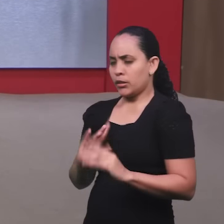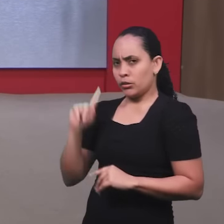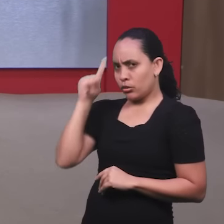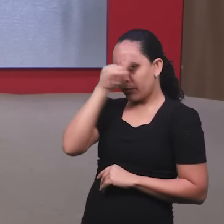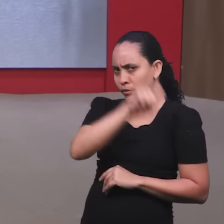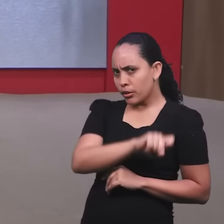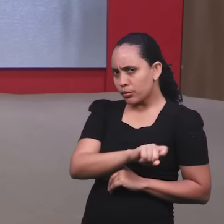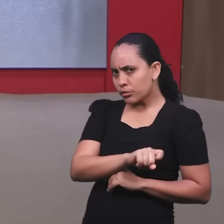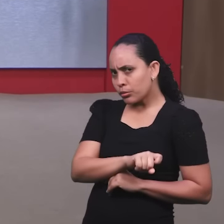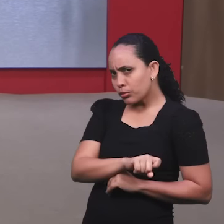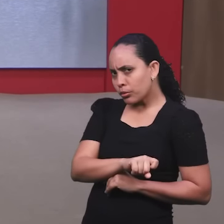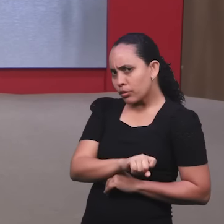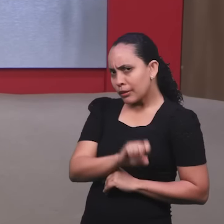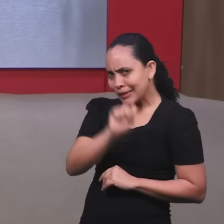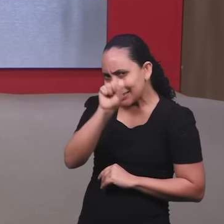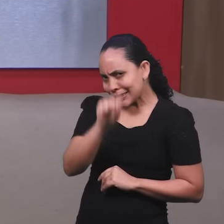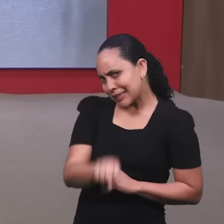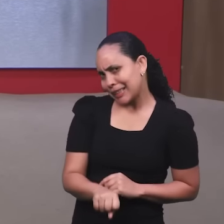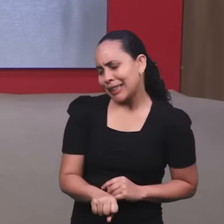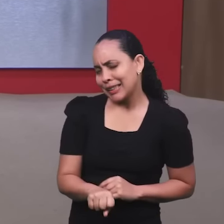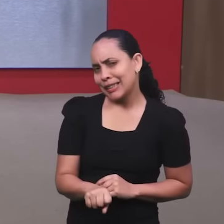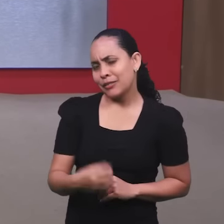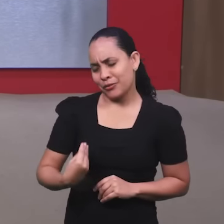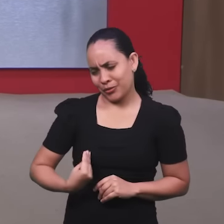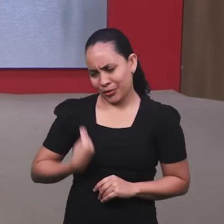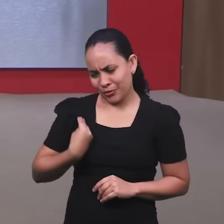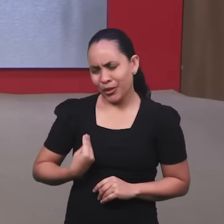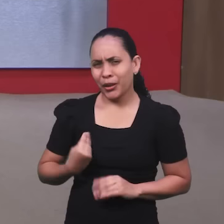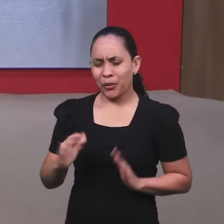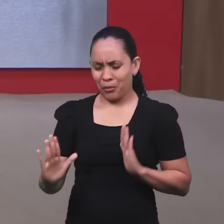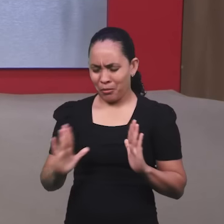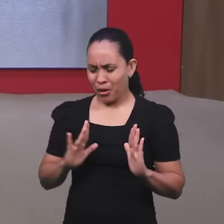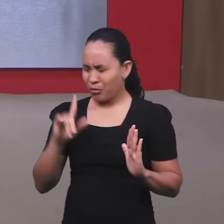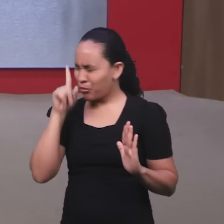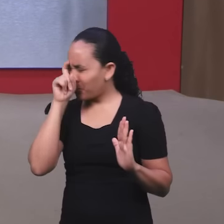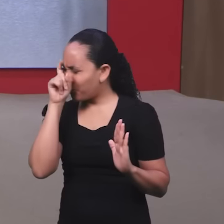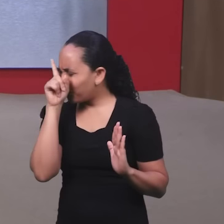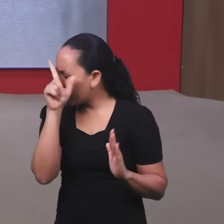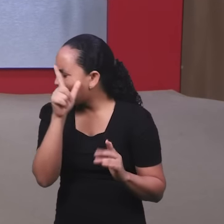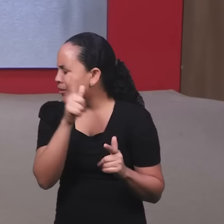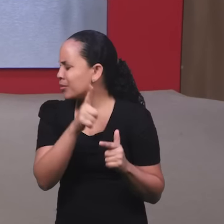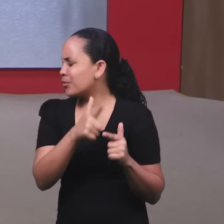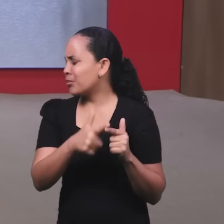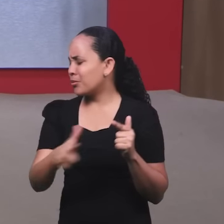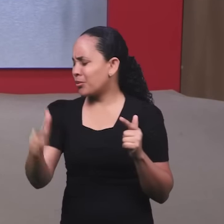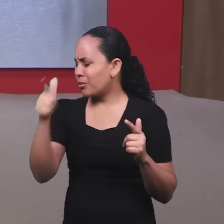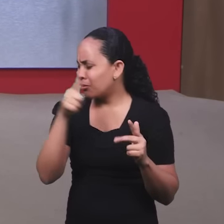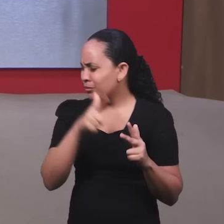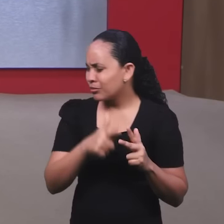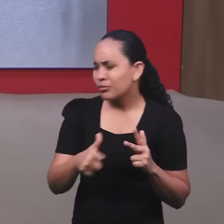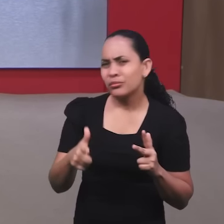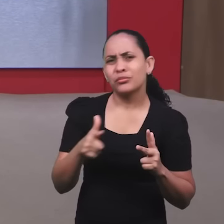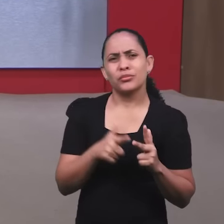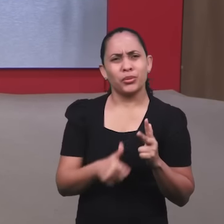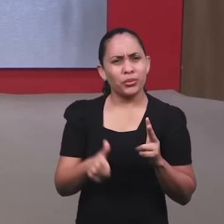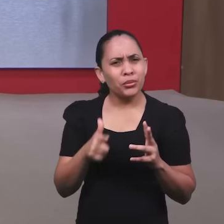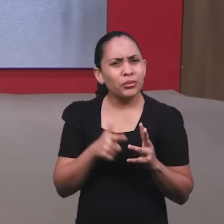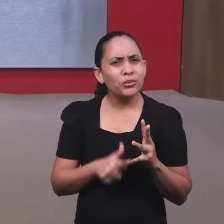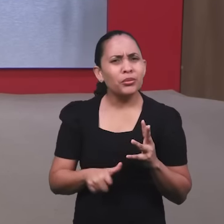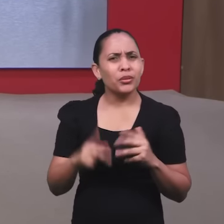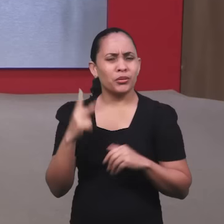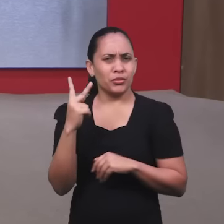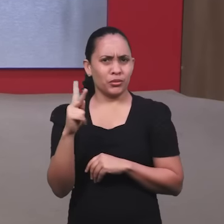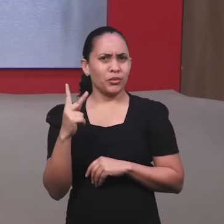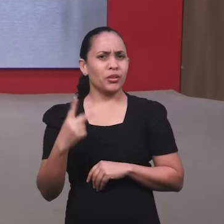morte? Ou seja, está vivenciando problemas que são em muito até superiores à